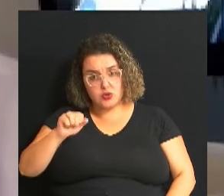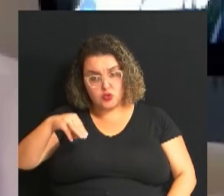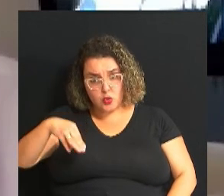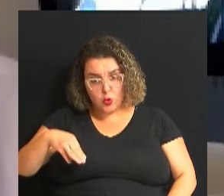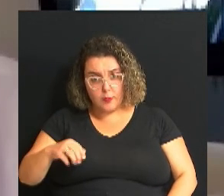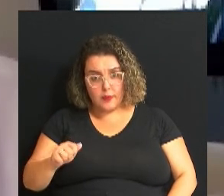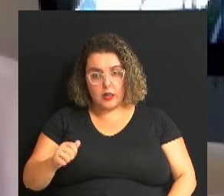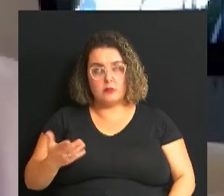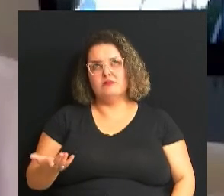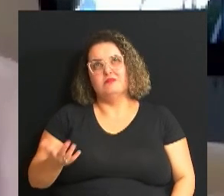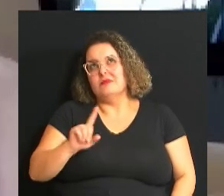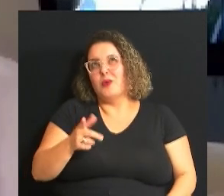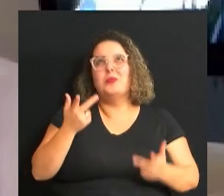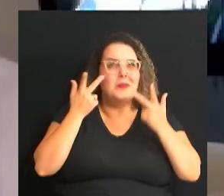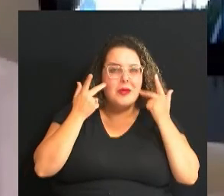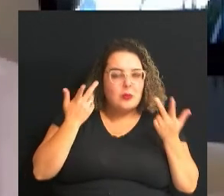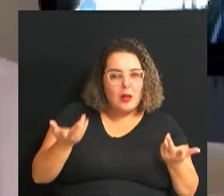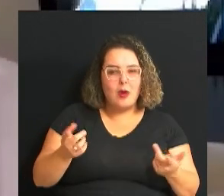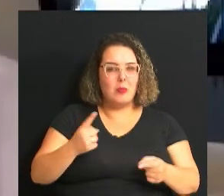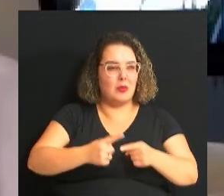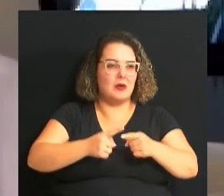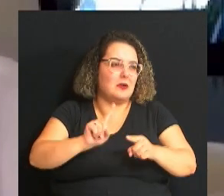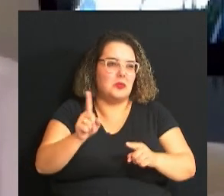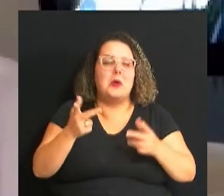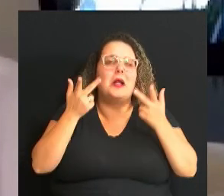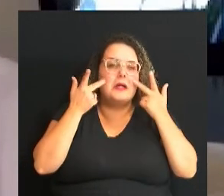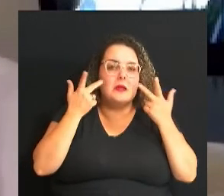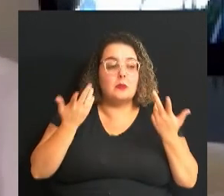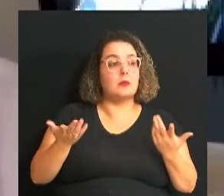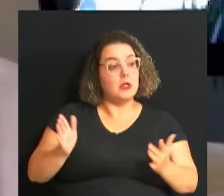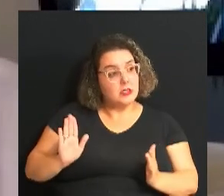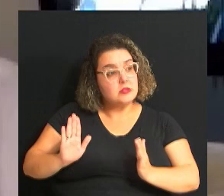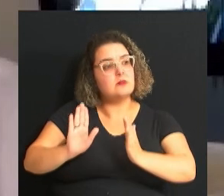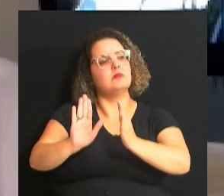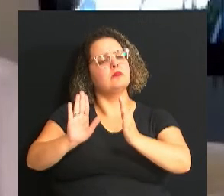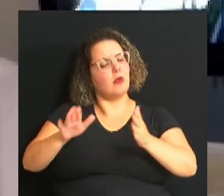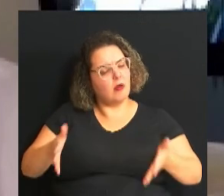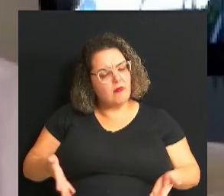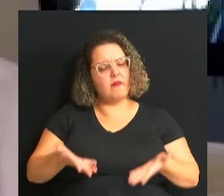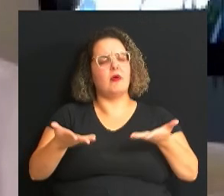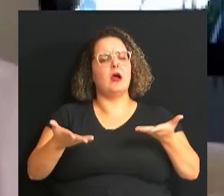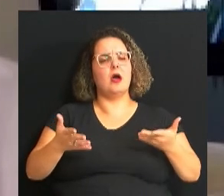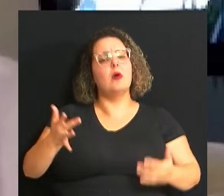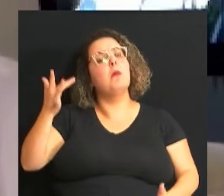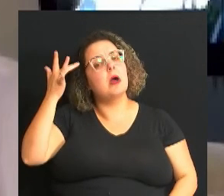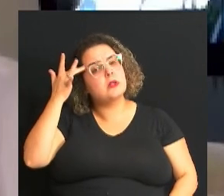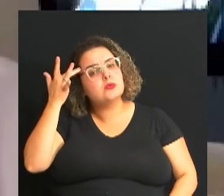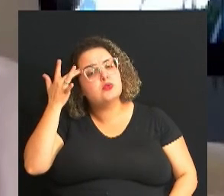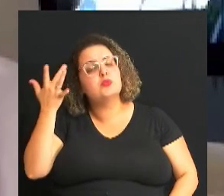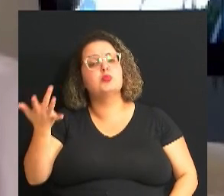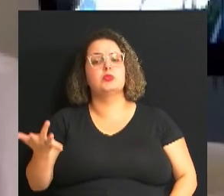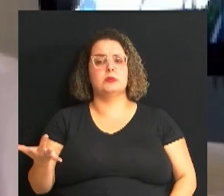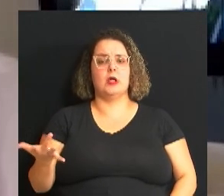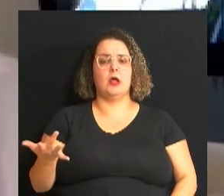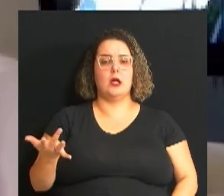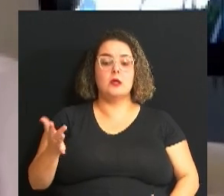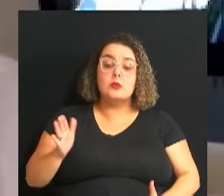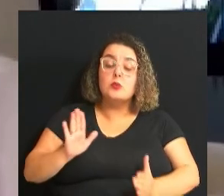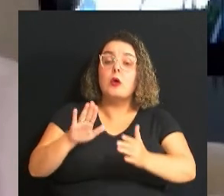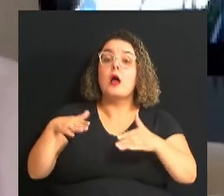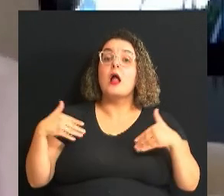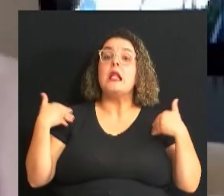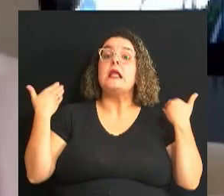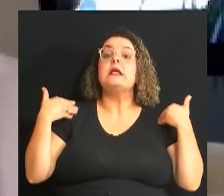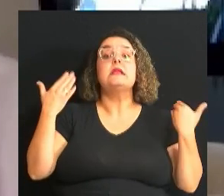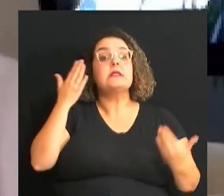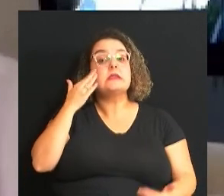dizer com naturalidade, porque não é natural, mas encare de frente, encare com maturidade, encare com alegria de saber